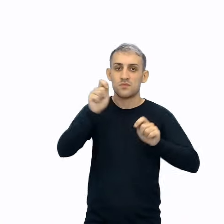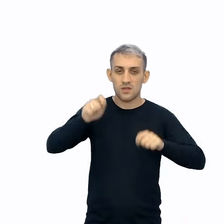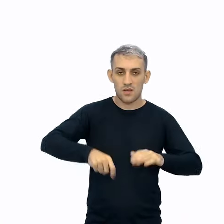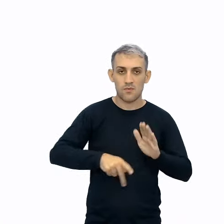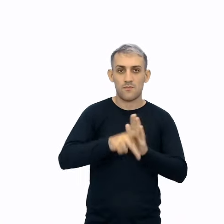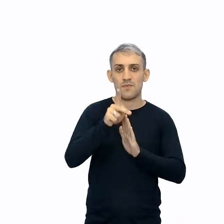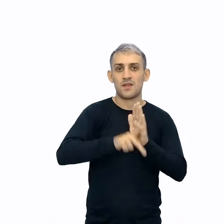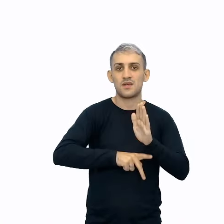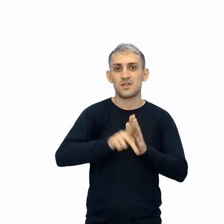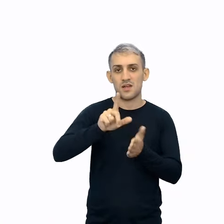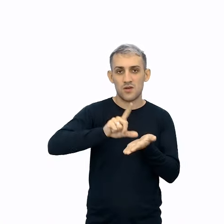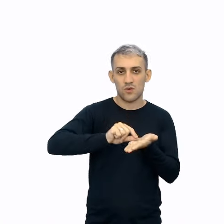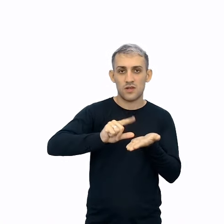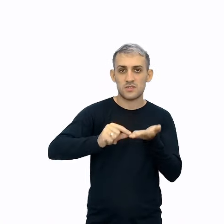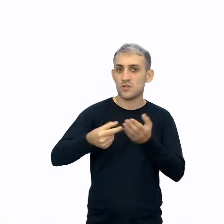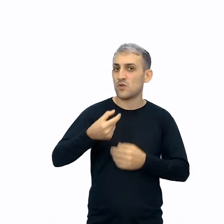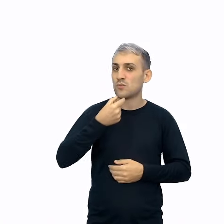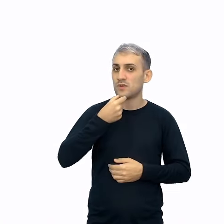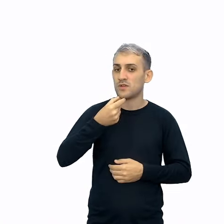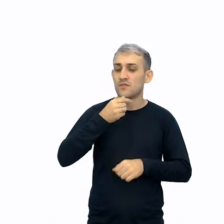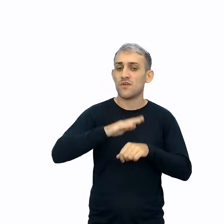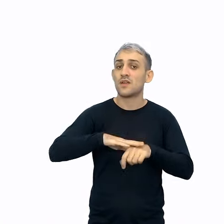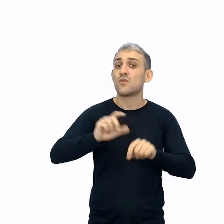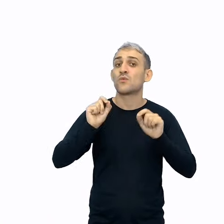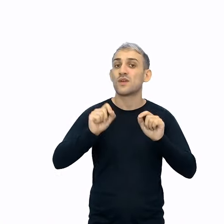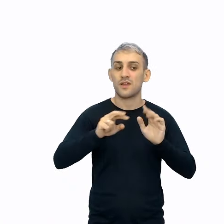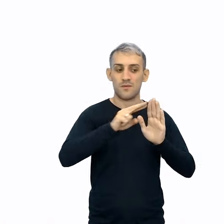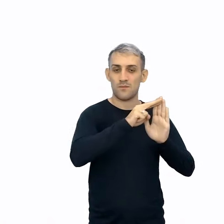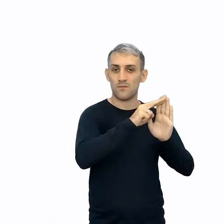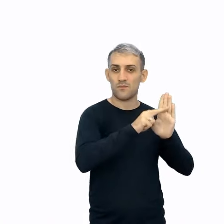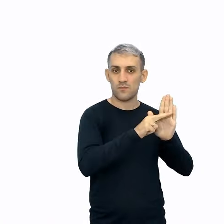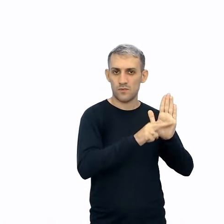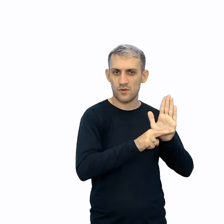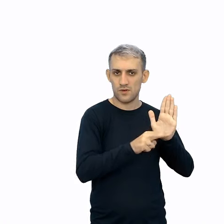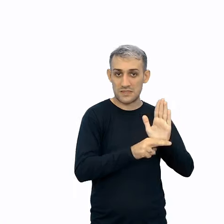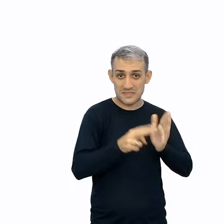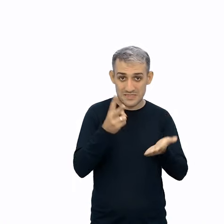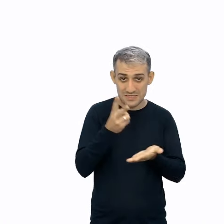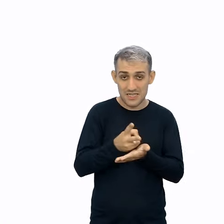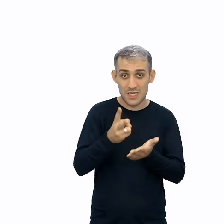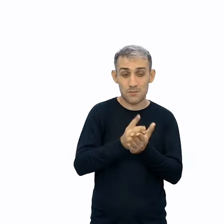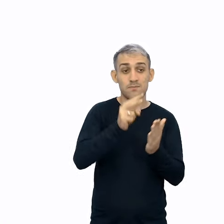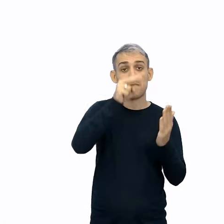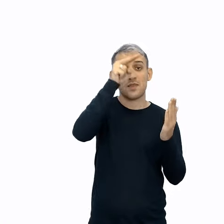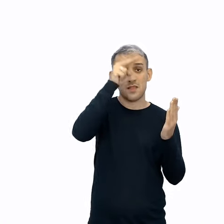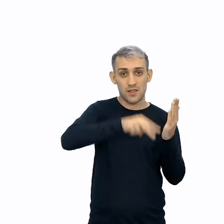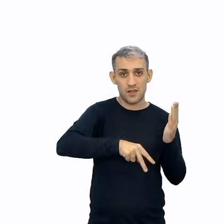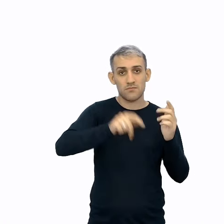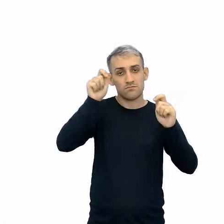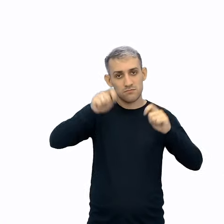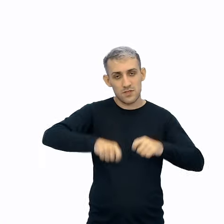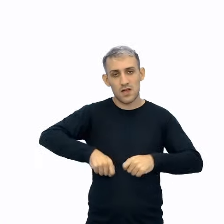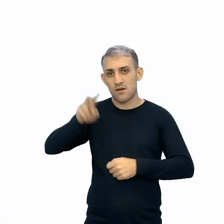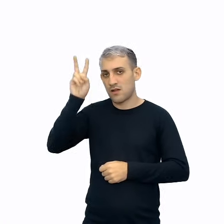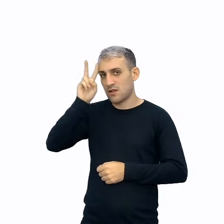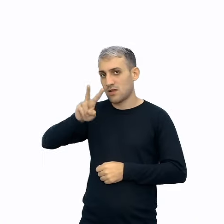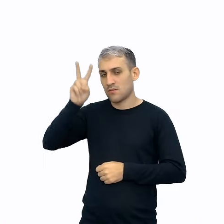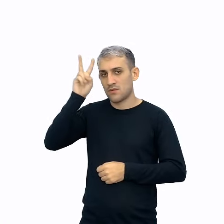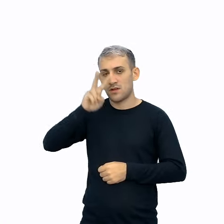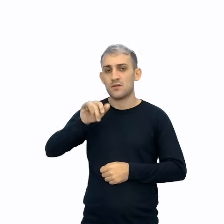opinião por meio de um roteiro aquela sempre a questão do ler para relembrar que